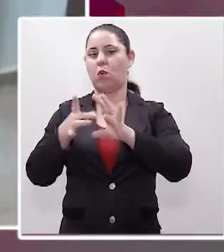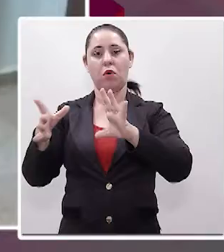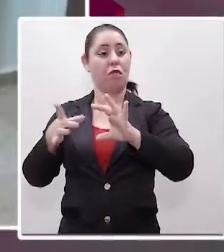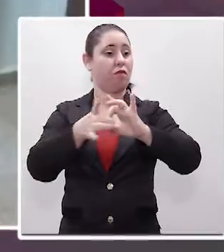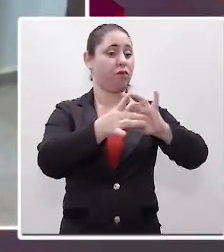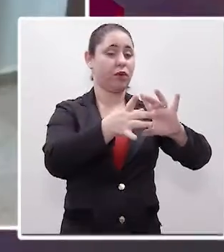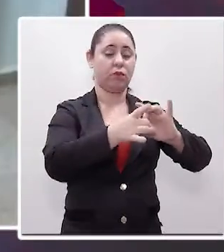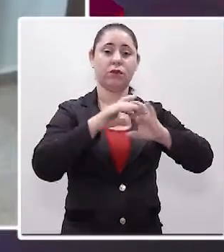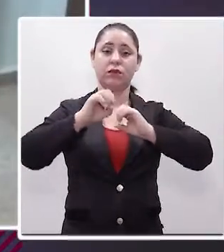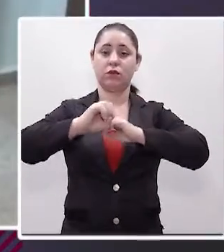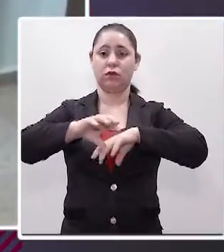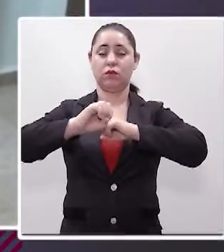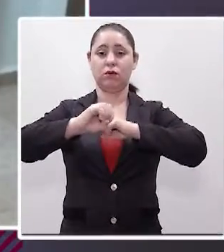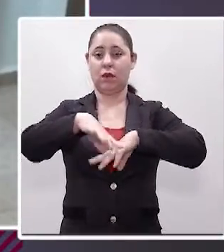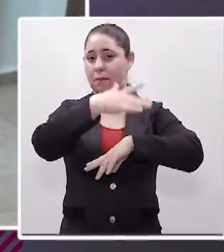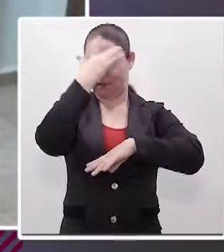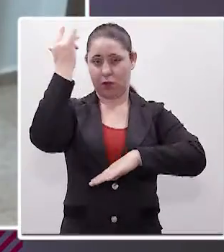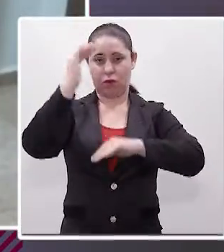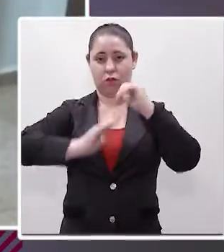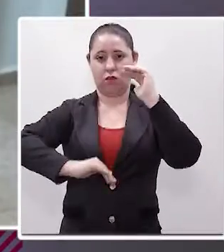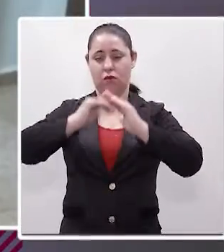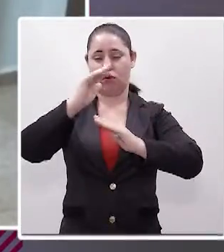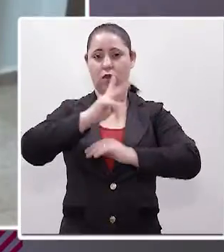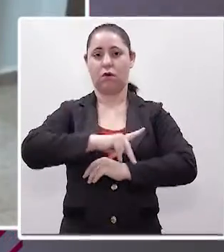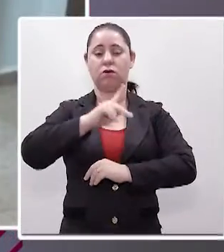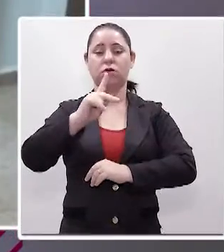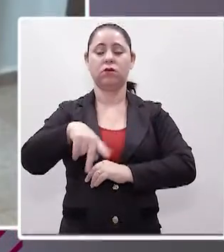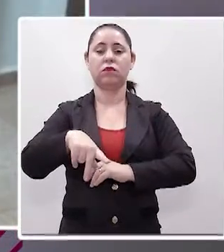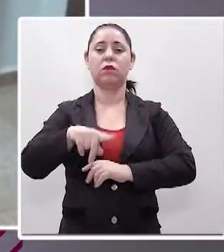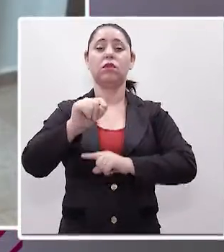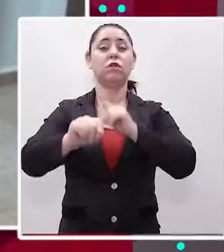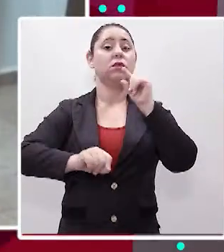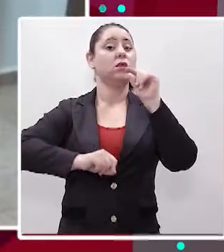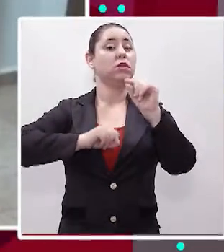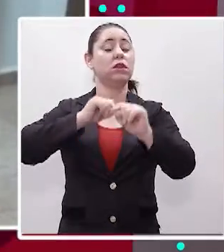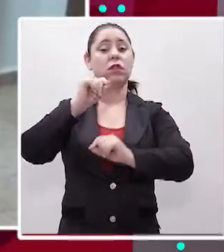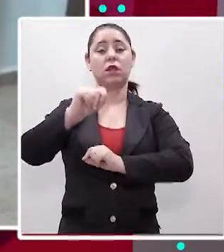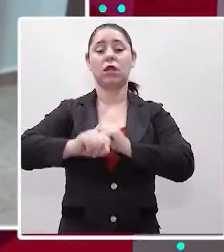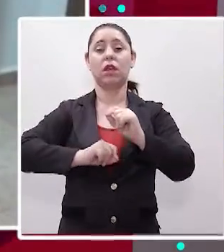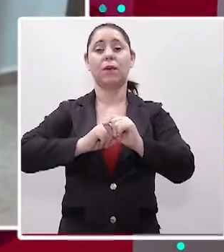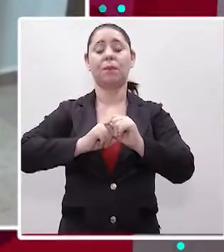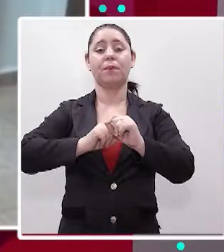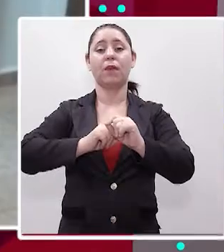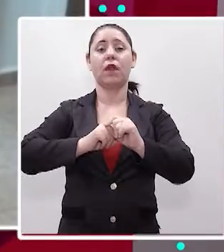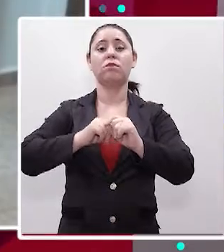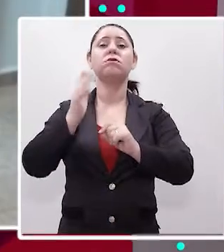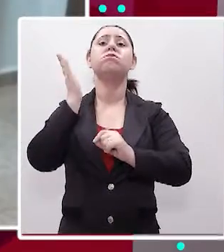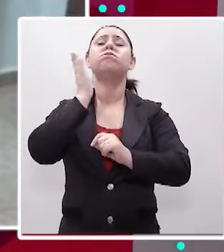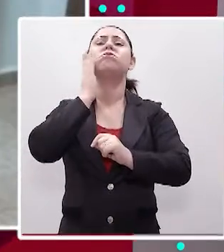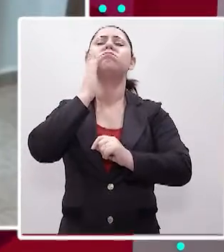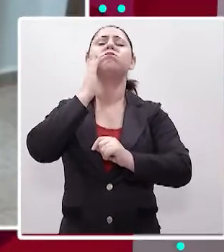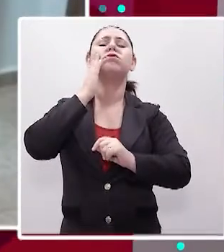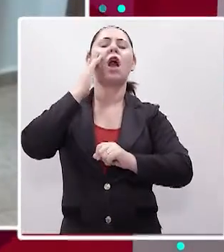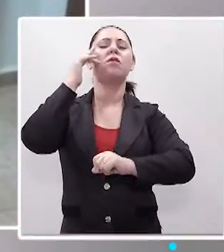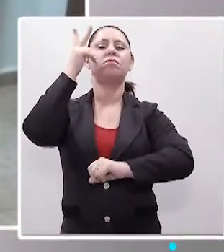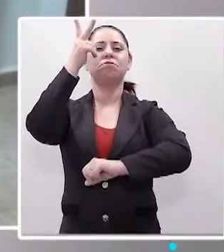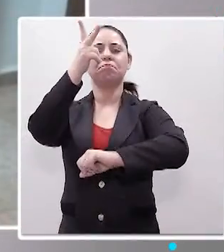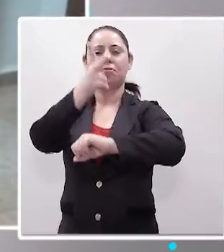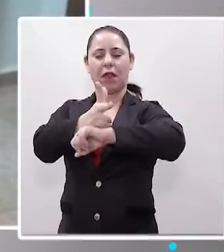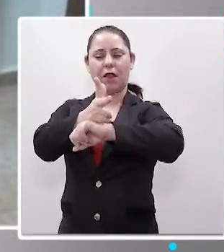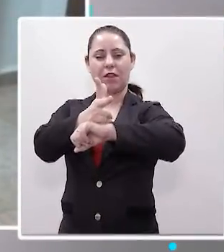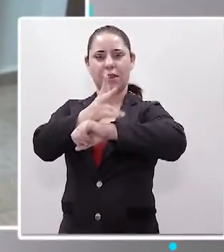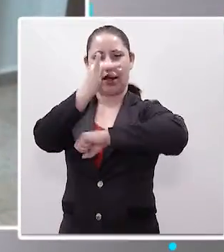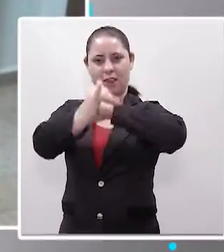assim, independentes, né, de educadores, né, de professores e professoras que colocaram a sua cara